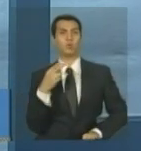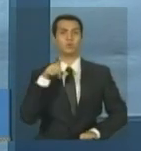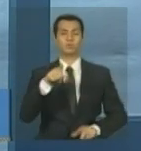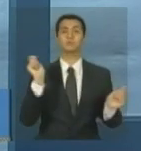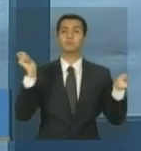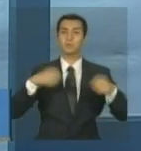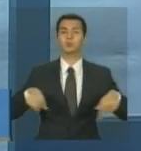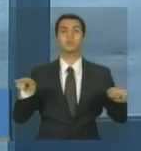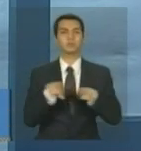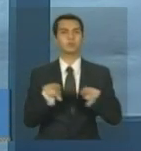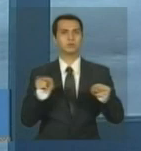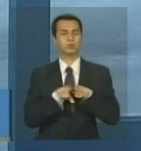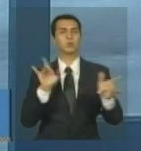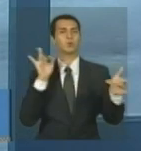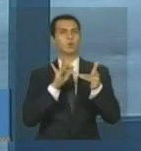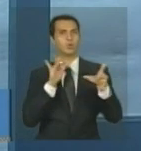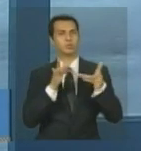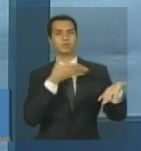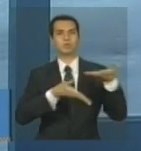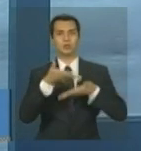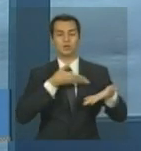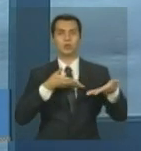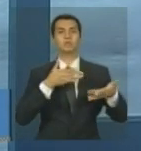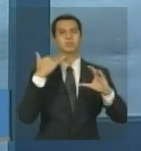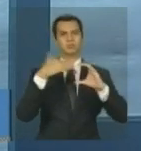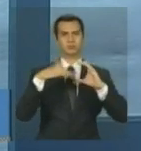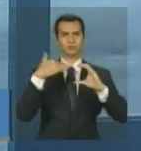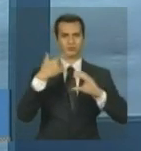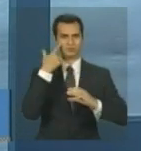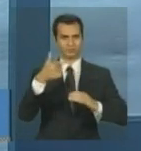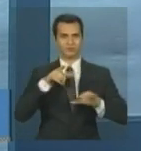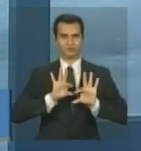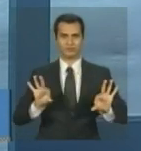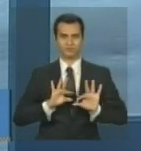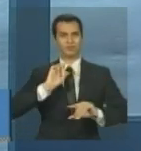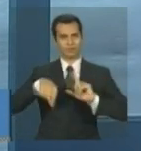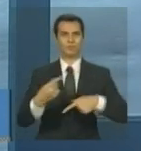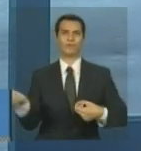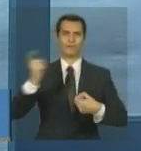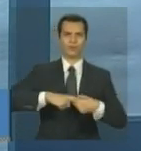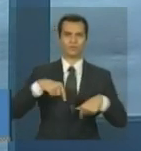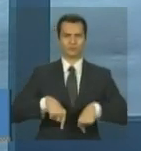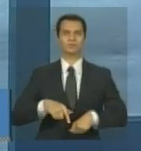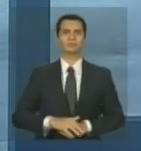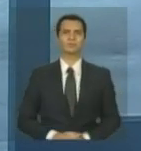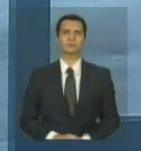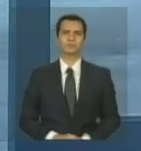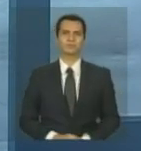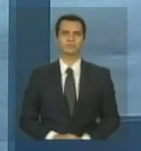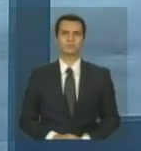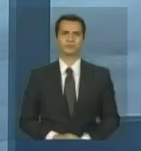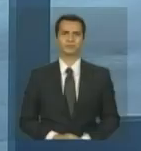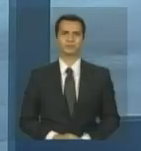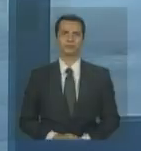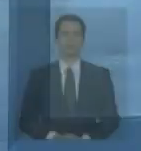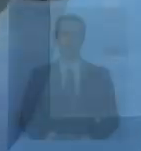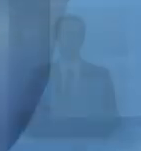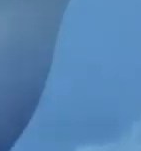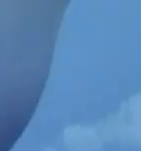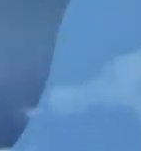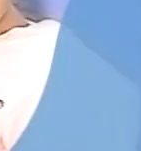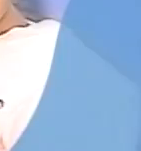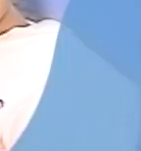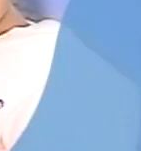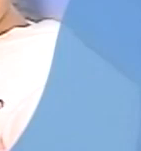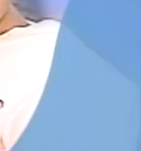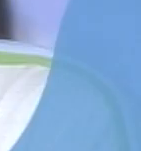61-3799-5863, 5864, 5867 ou pelo e-mail que está no seu vídeo. A gente volta em instantes. Até já!